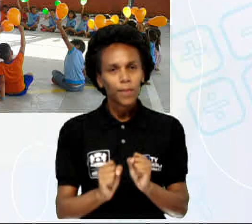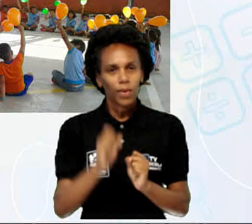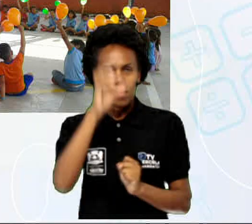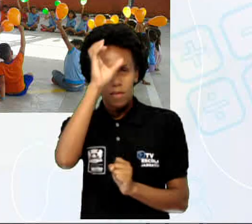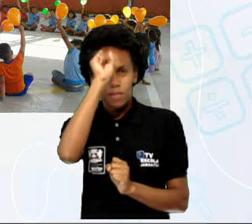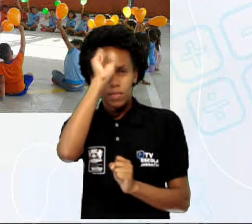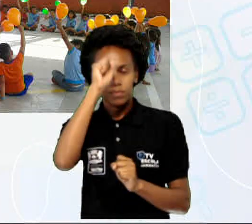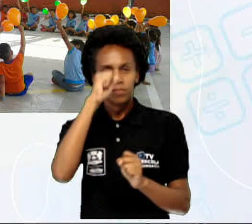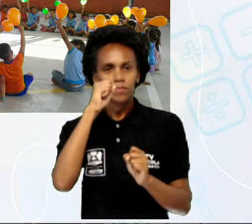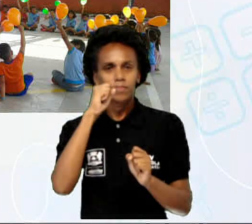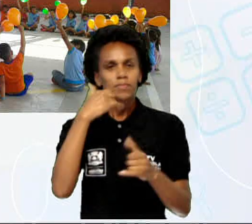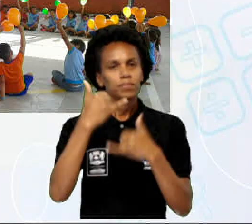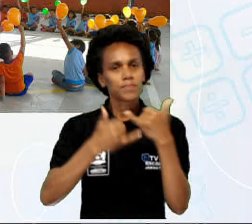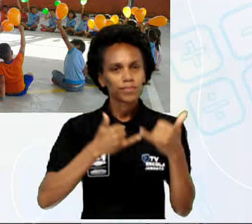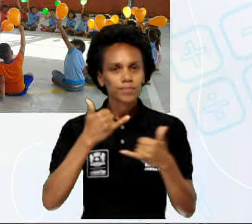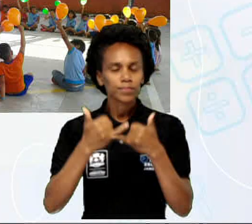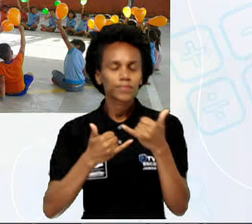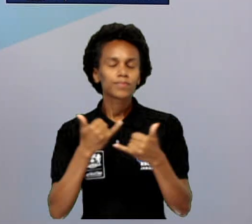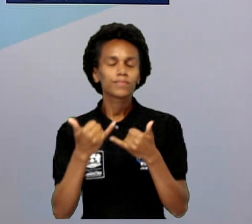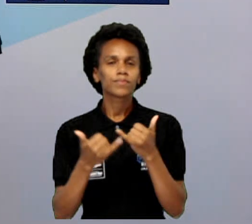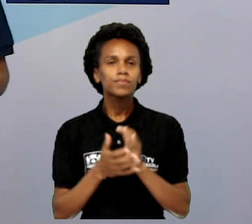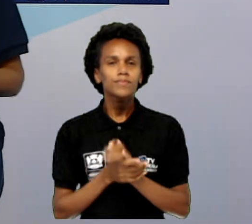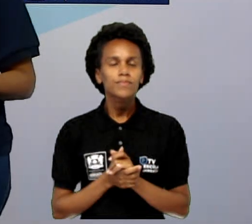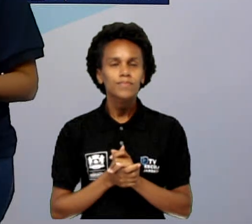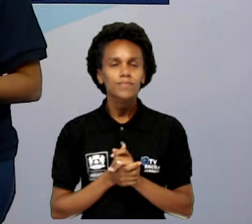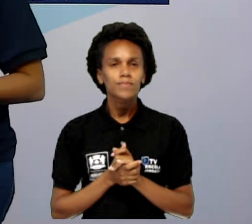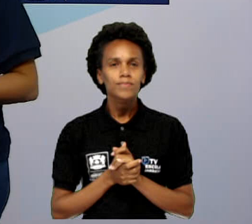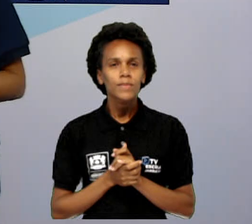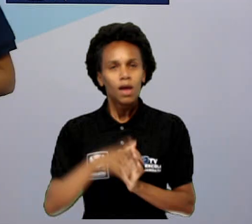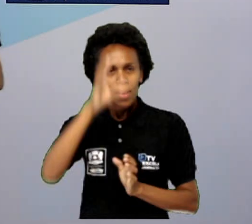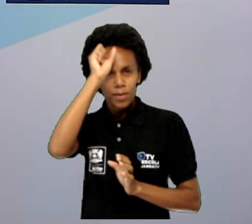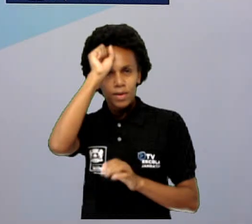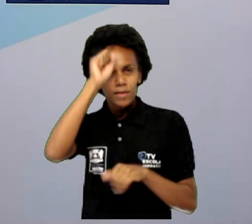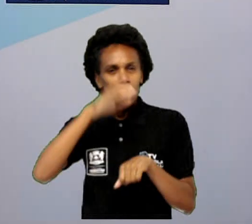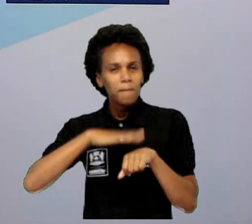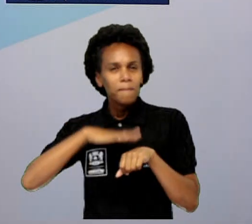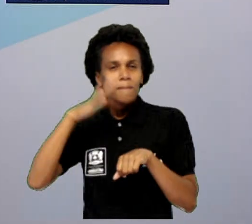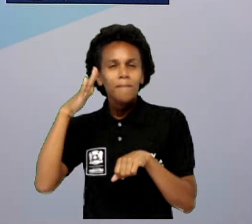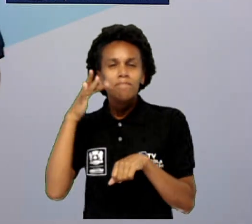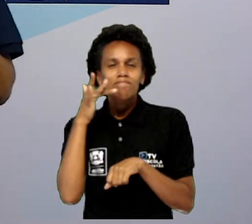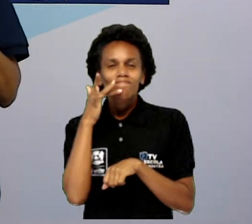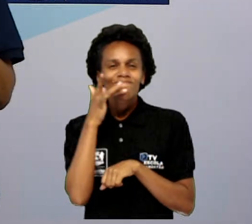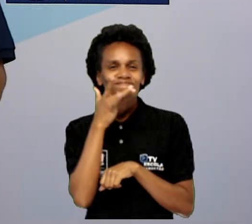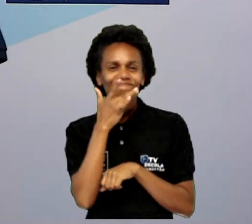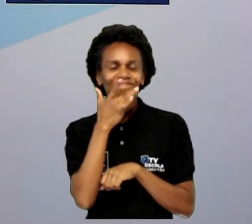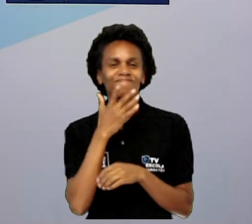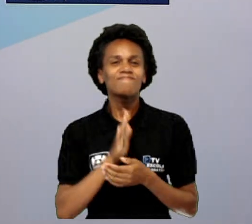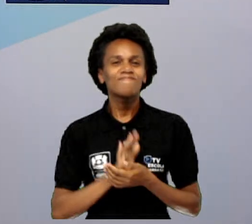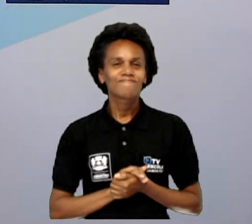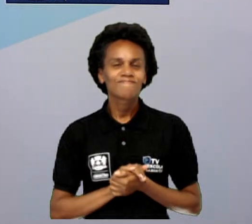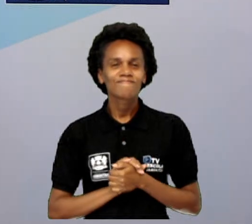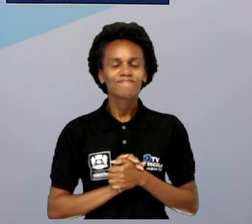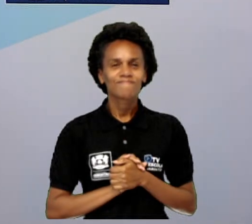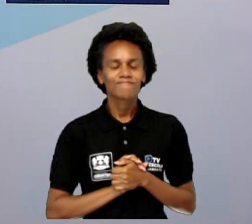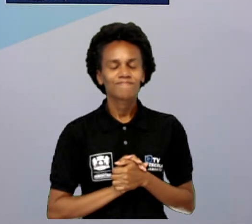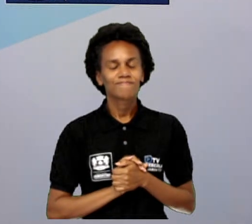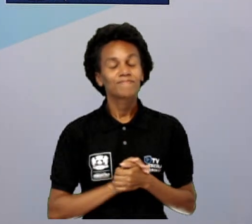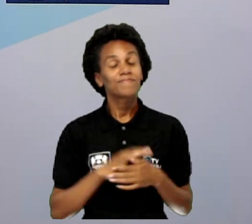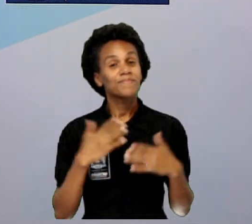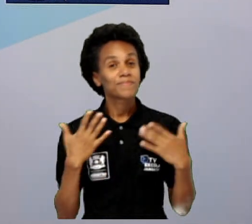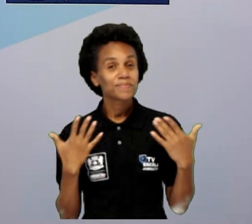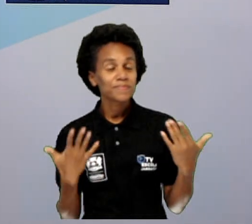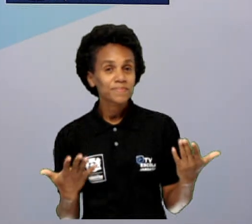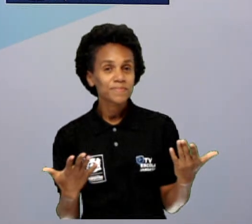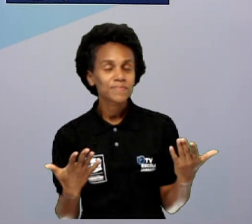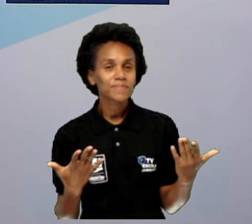torna a aprendizagem mais gostosa, não é verdade? Outra coisa, olha só que engraçado.